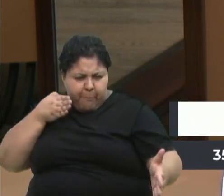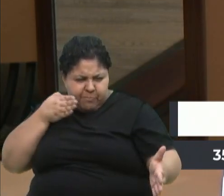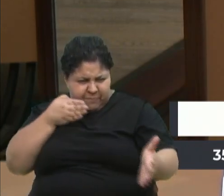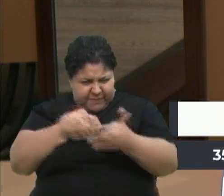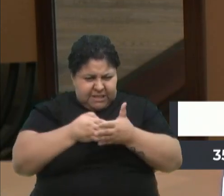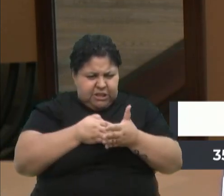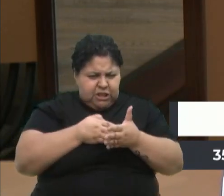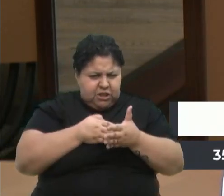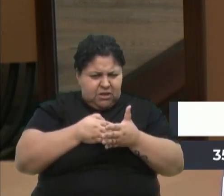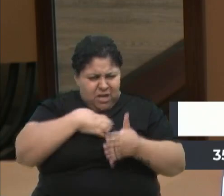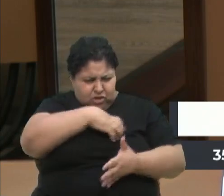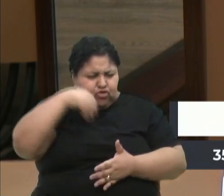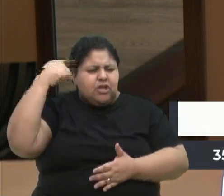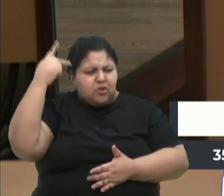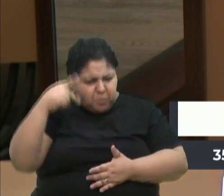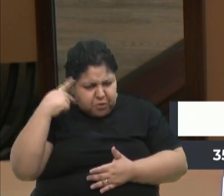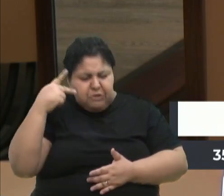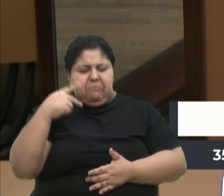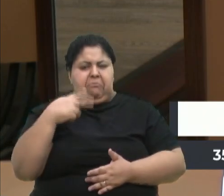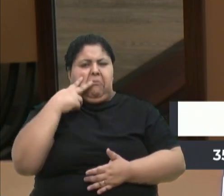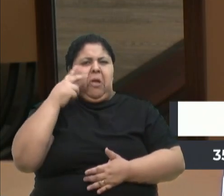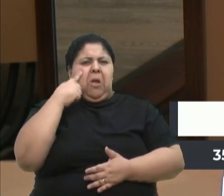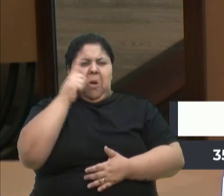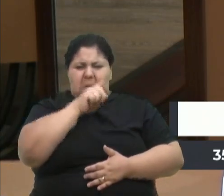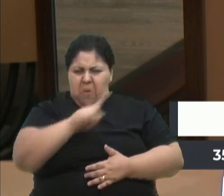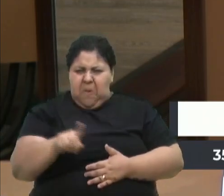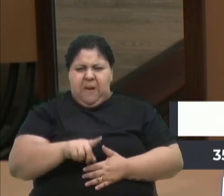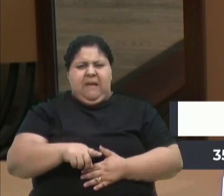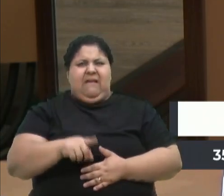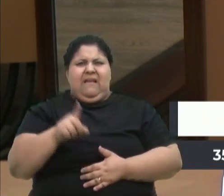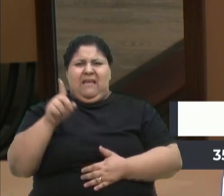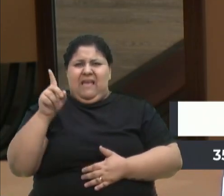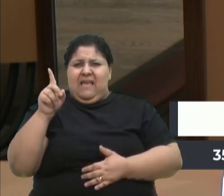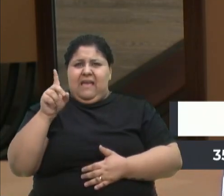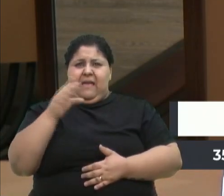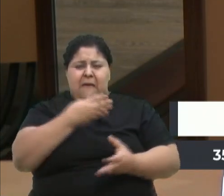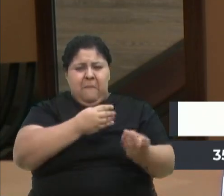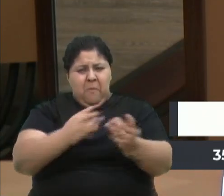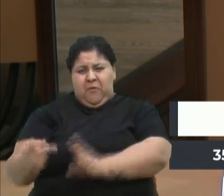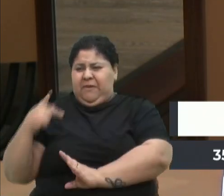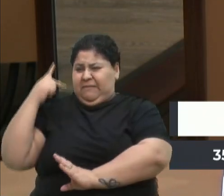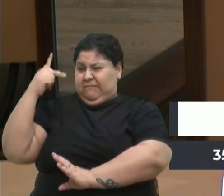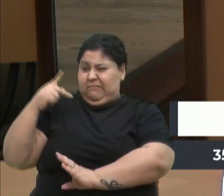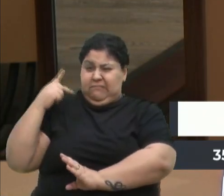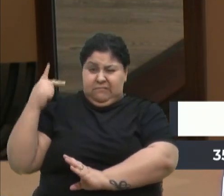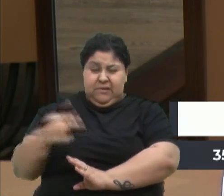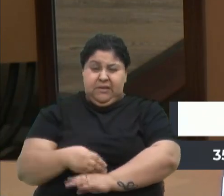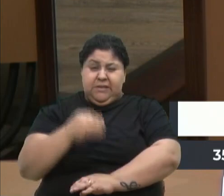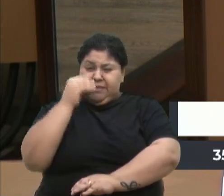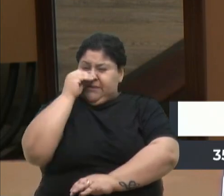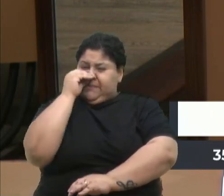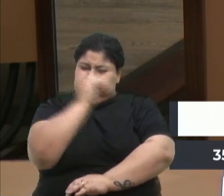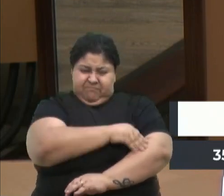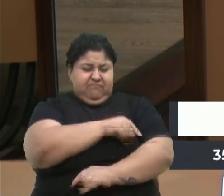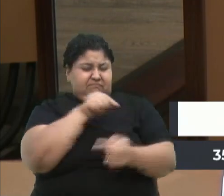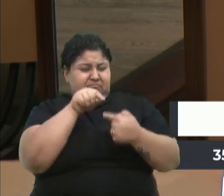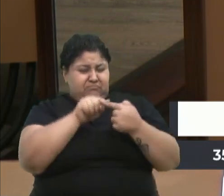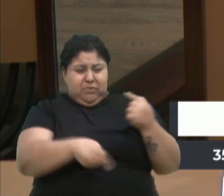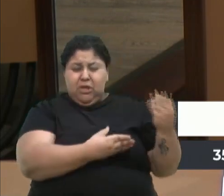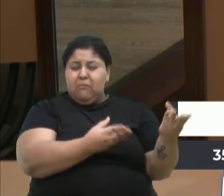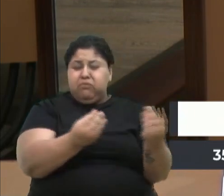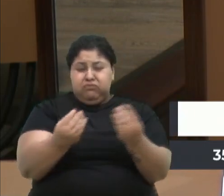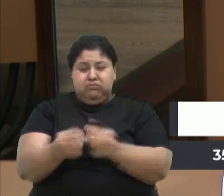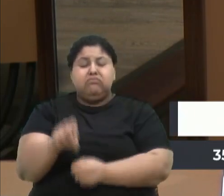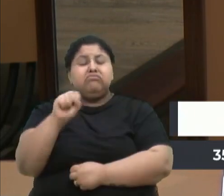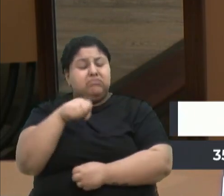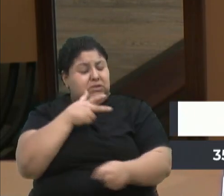forma política, olha, é muito eleitoreiro e é de uma má índole, assim, extrema. Então, sim, o vídeo é